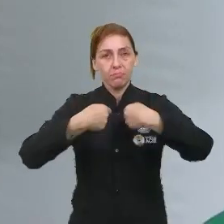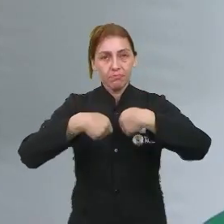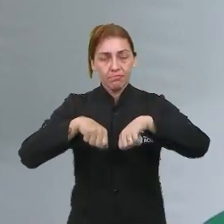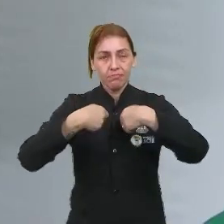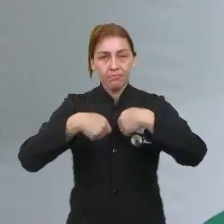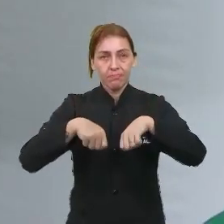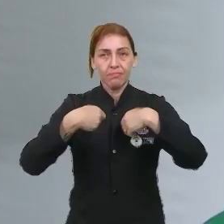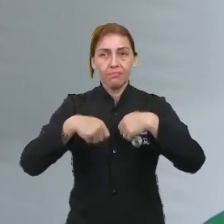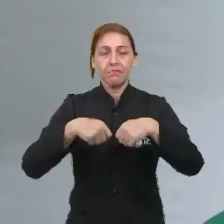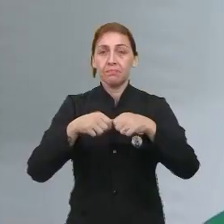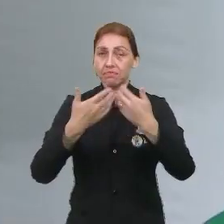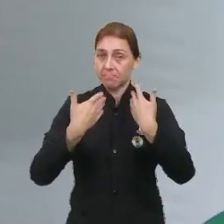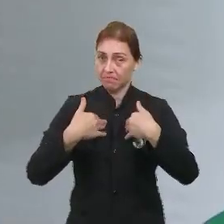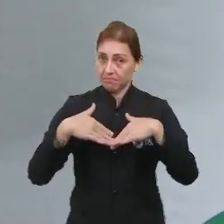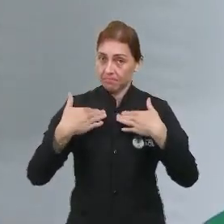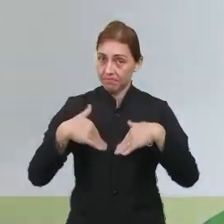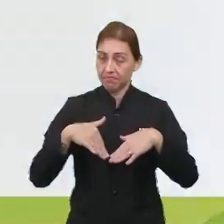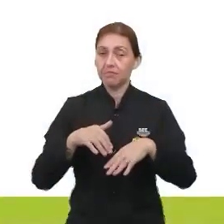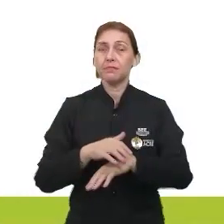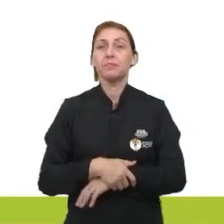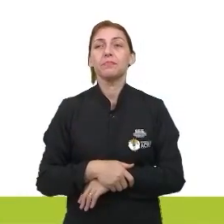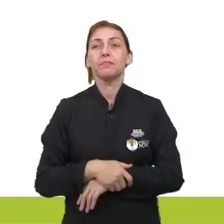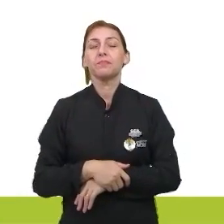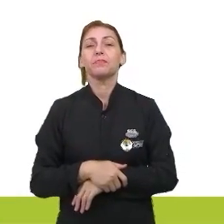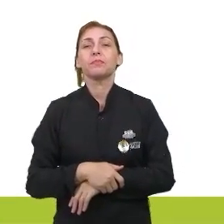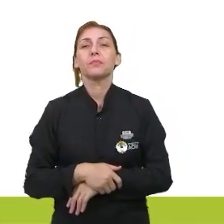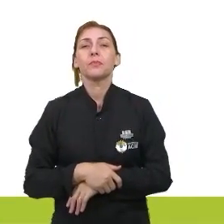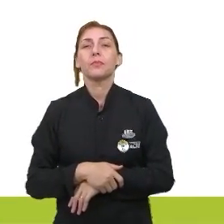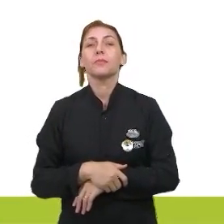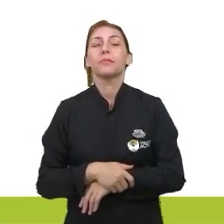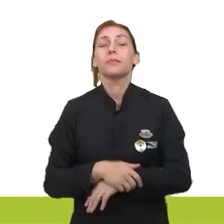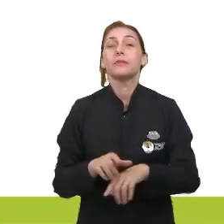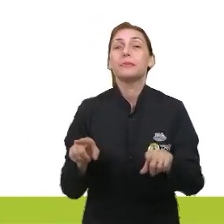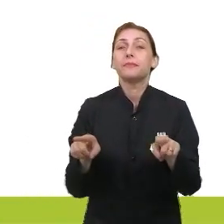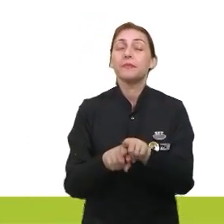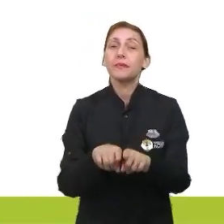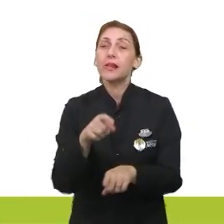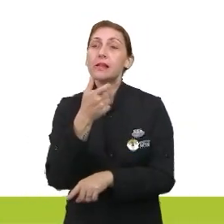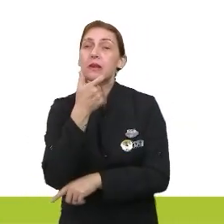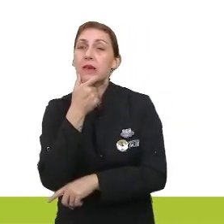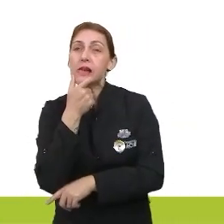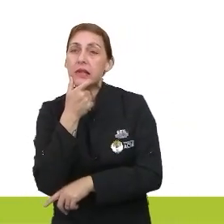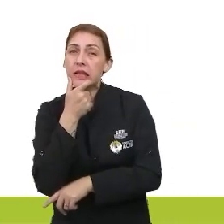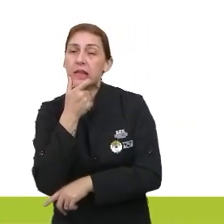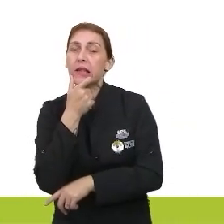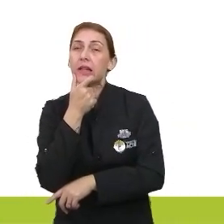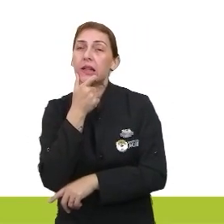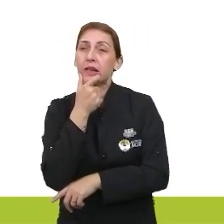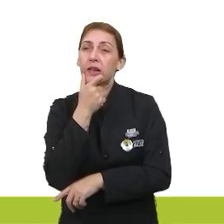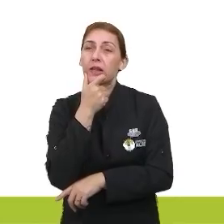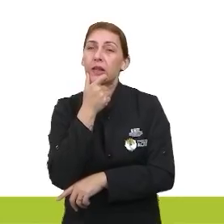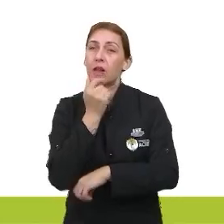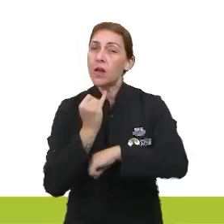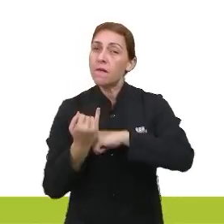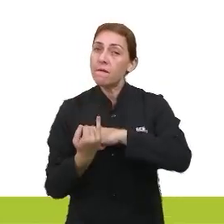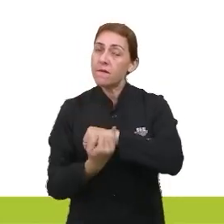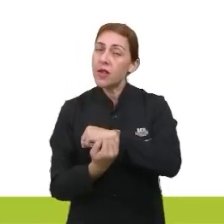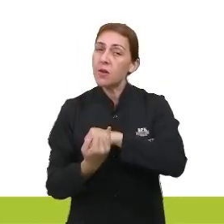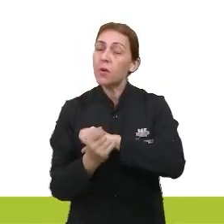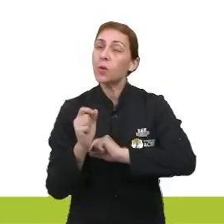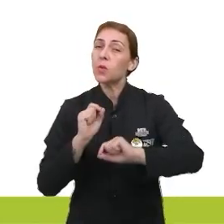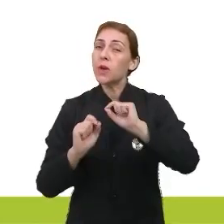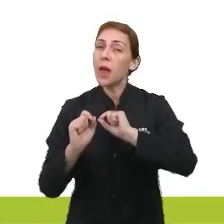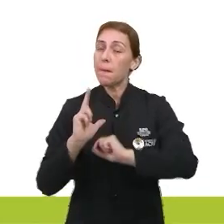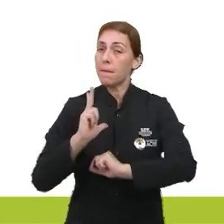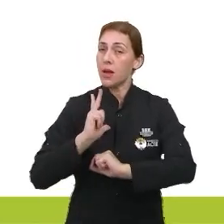necessitavam. Tranquilo? Outra coisa que tem muito na Inglaterra é investimento privado e